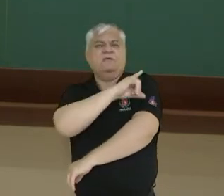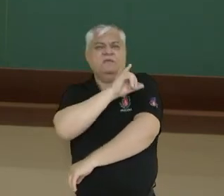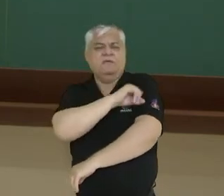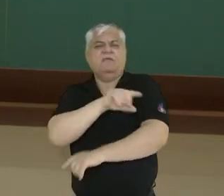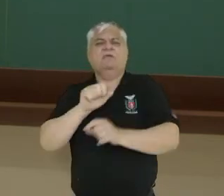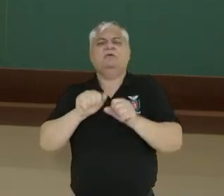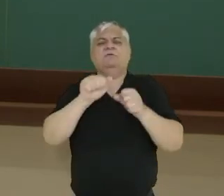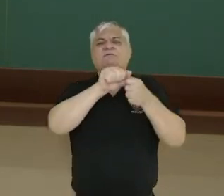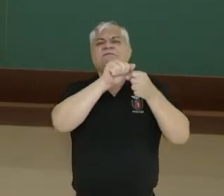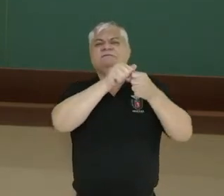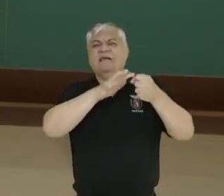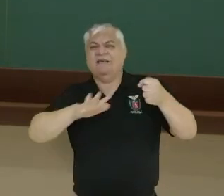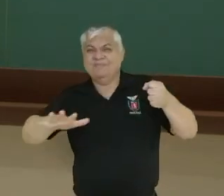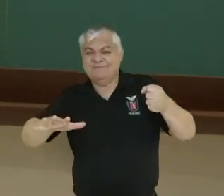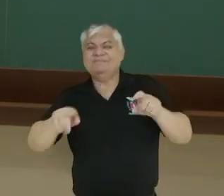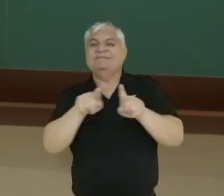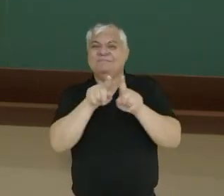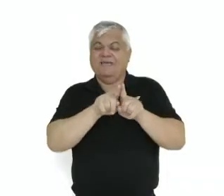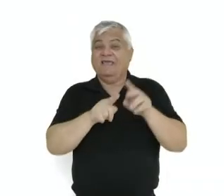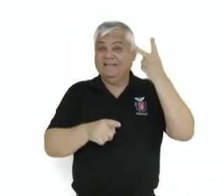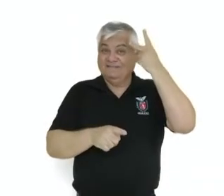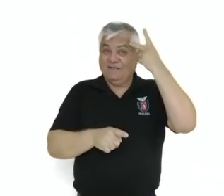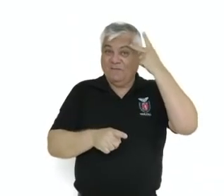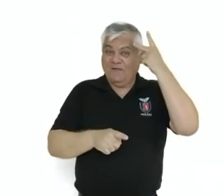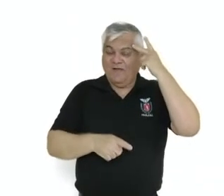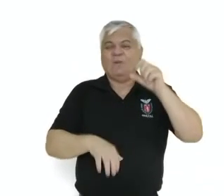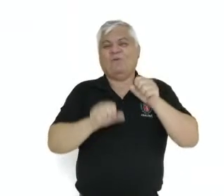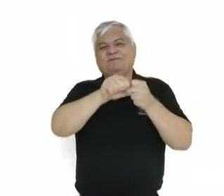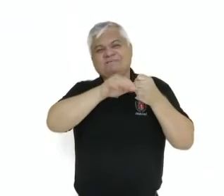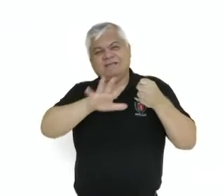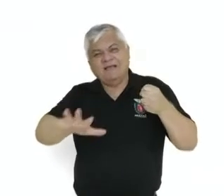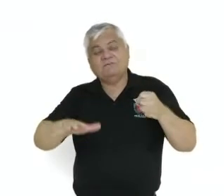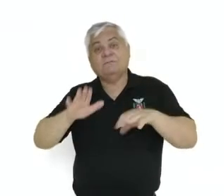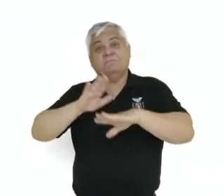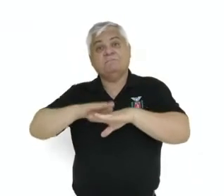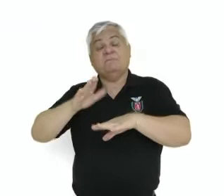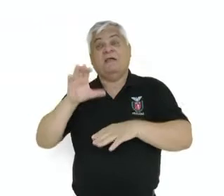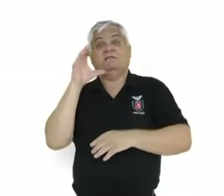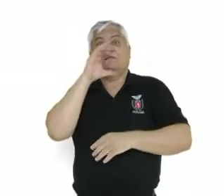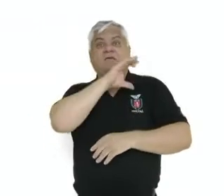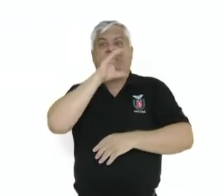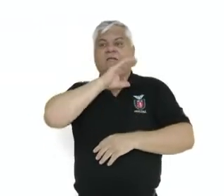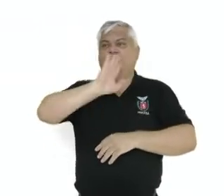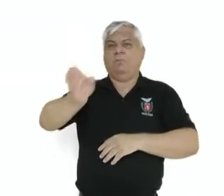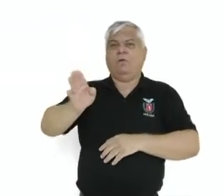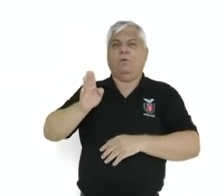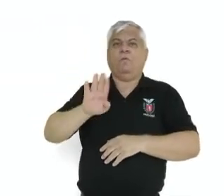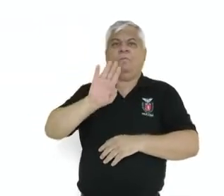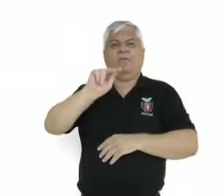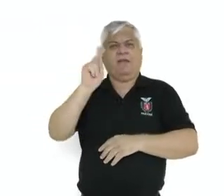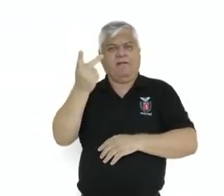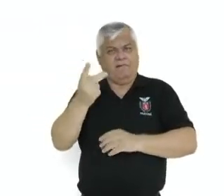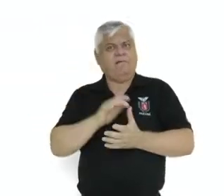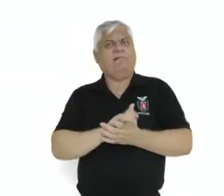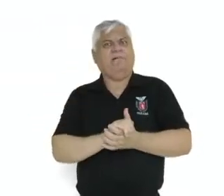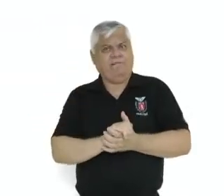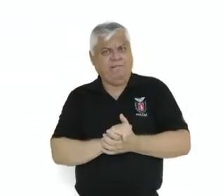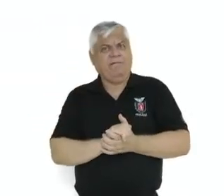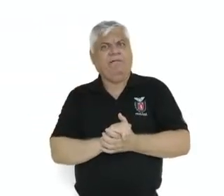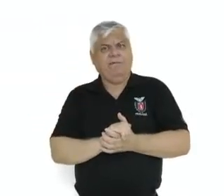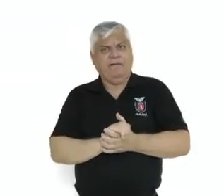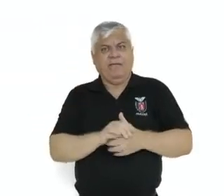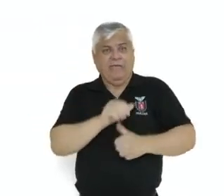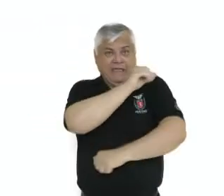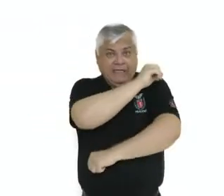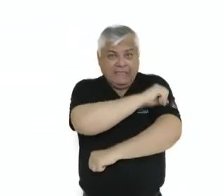de Santos, por exemplo, são mais quentes que Belo Horizonte, por essa diferença de altitude de localização